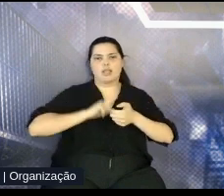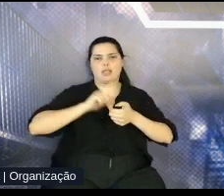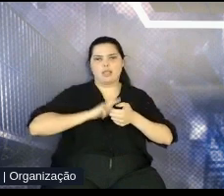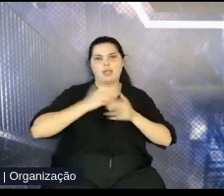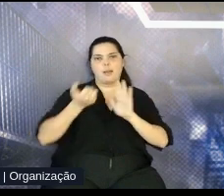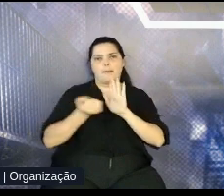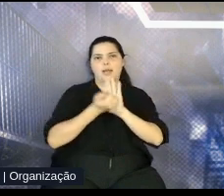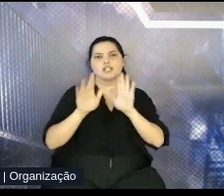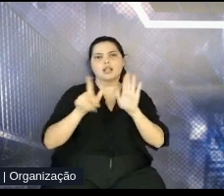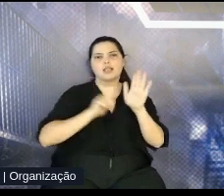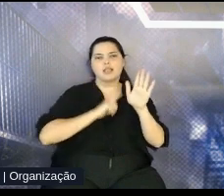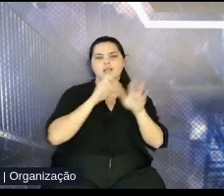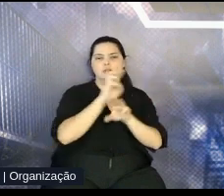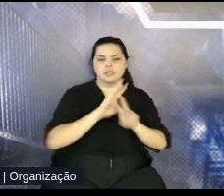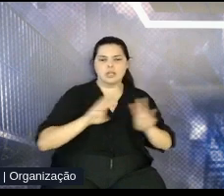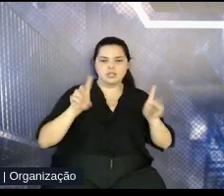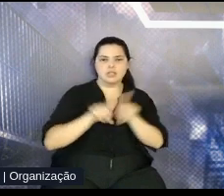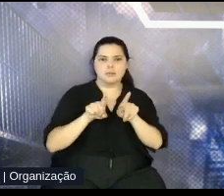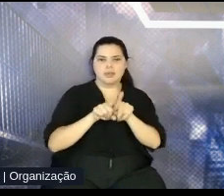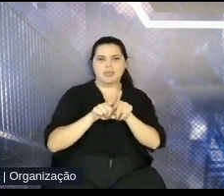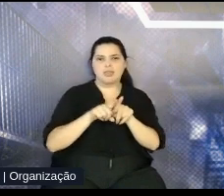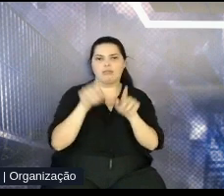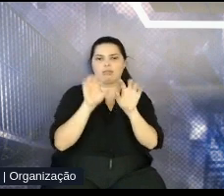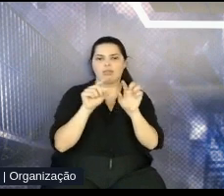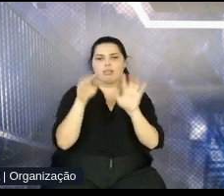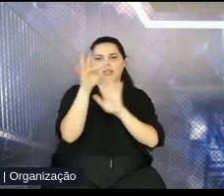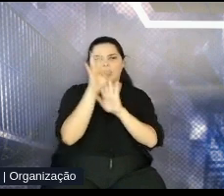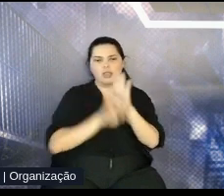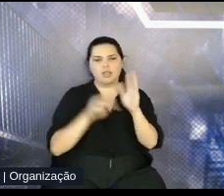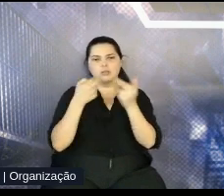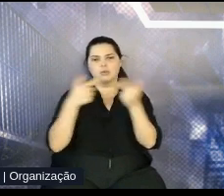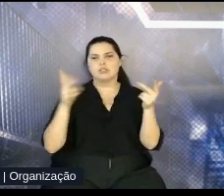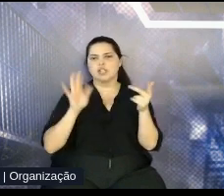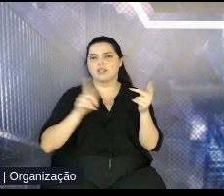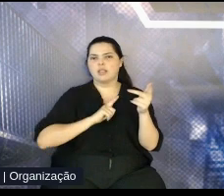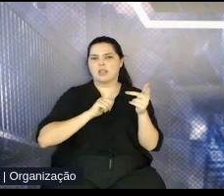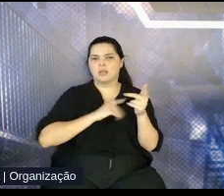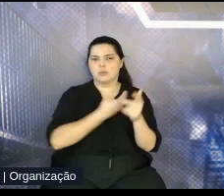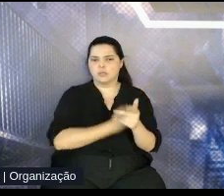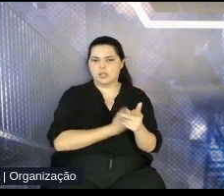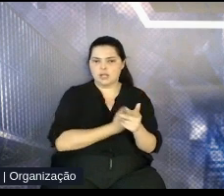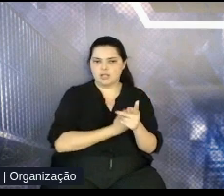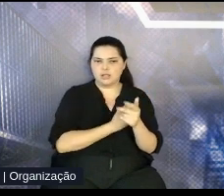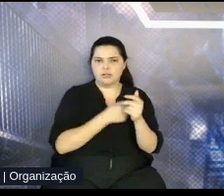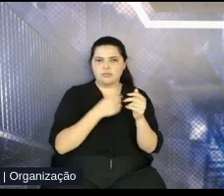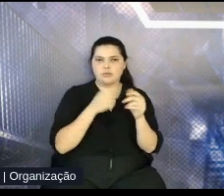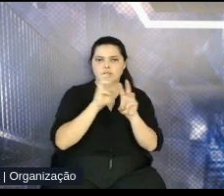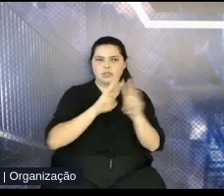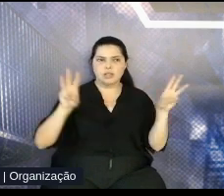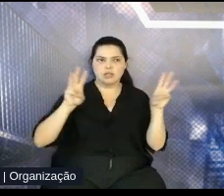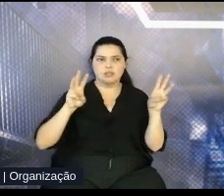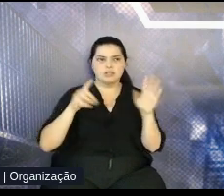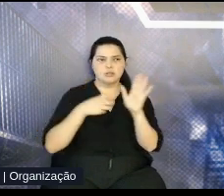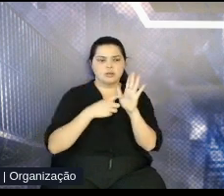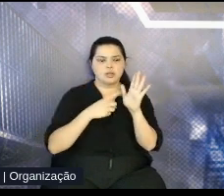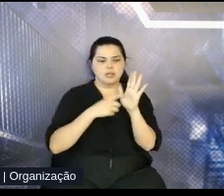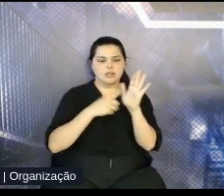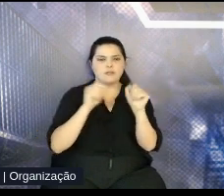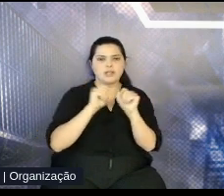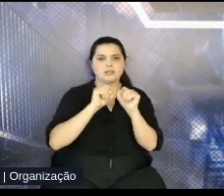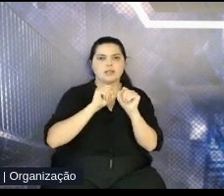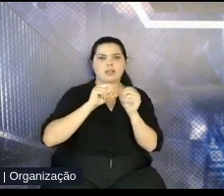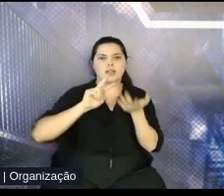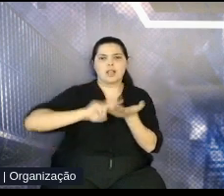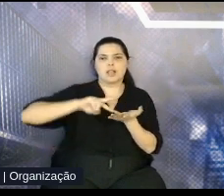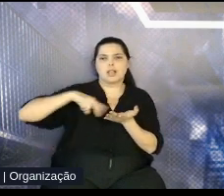sejam feitas no site, marcações de texto, né? Que sejam feitas no site, o Handtalk vai começar o processo de tradução